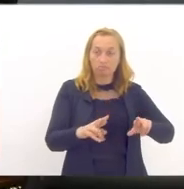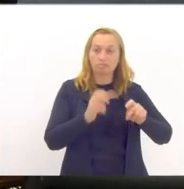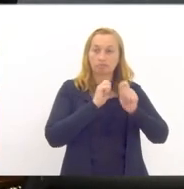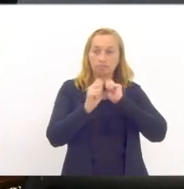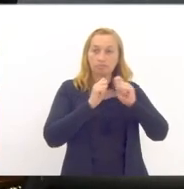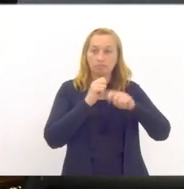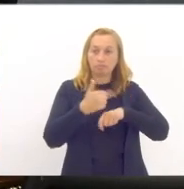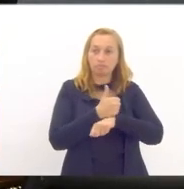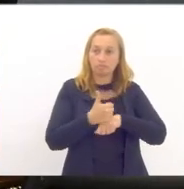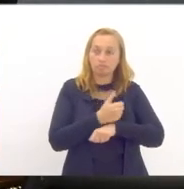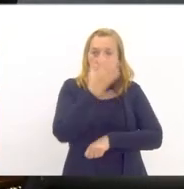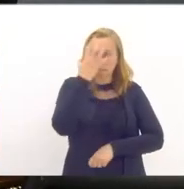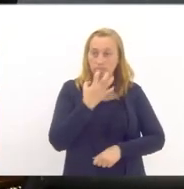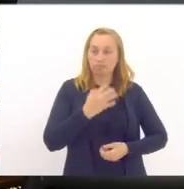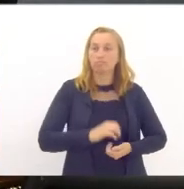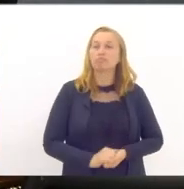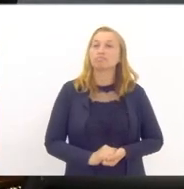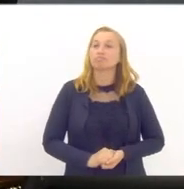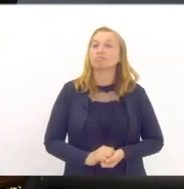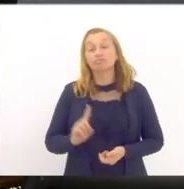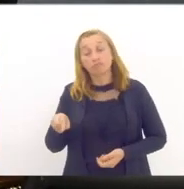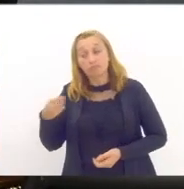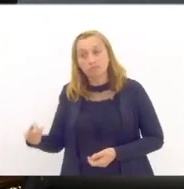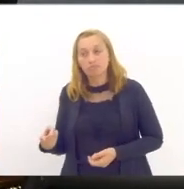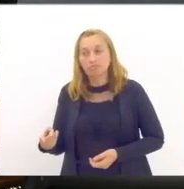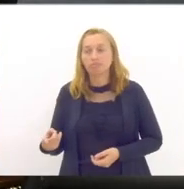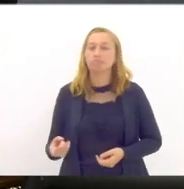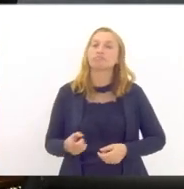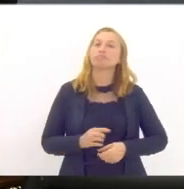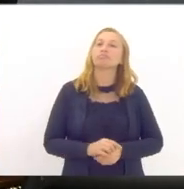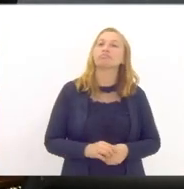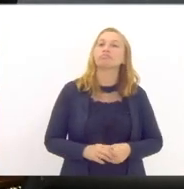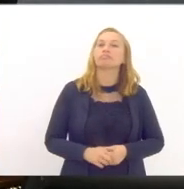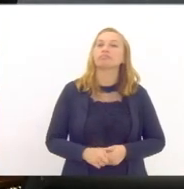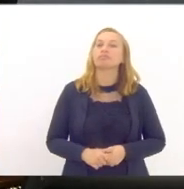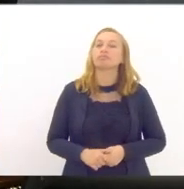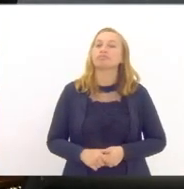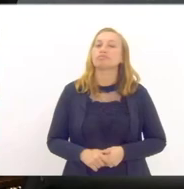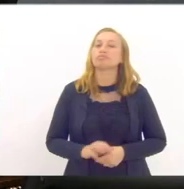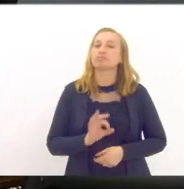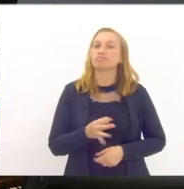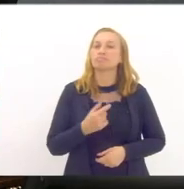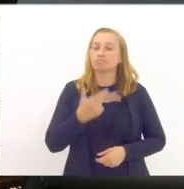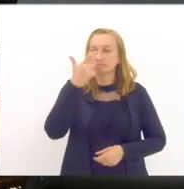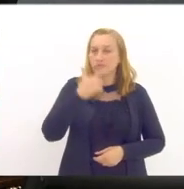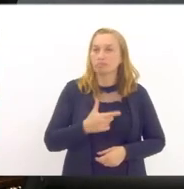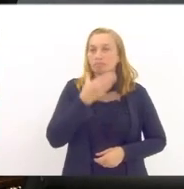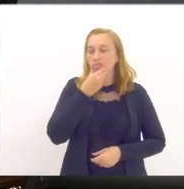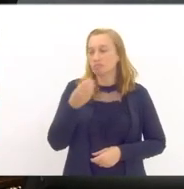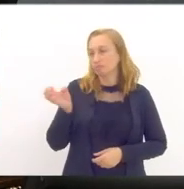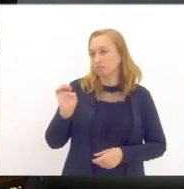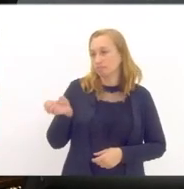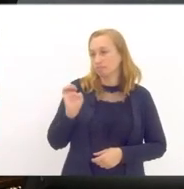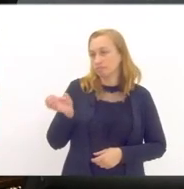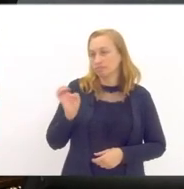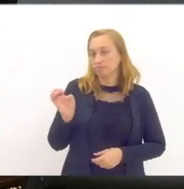jornalismo profissional e sério. O outro simbolismo desta comenda é o fato de eu ser um homem gay.